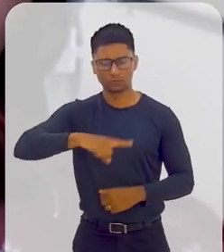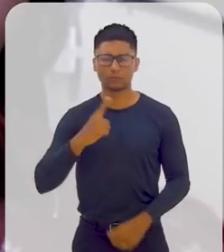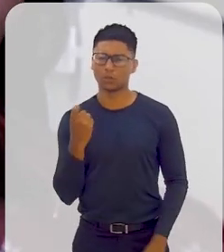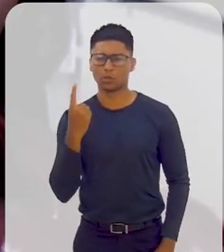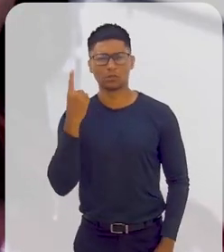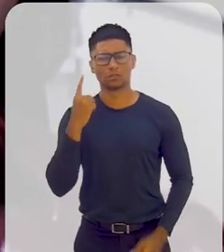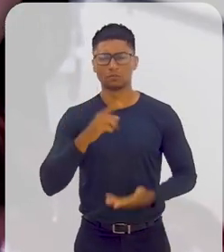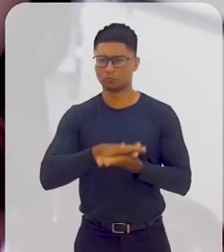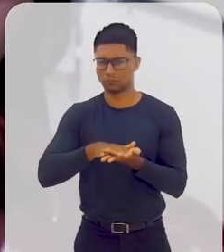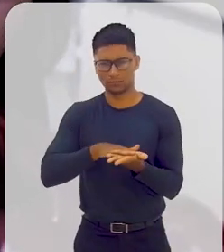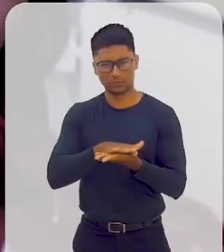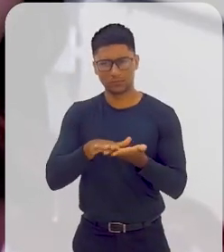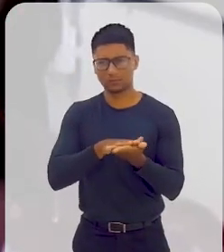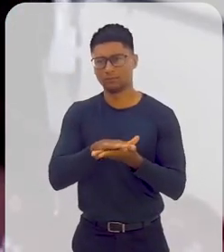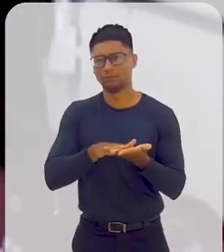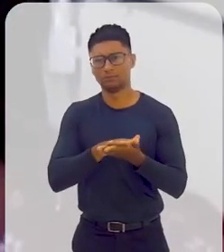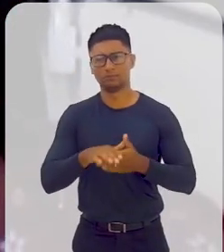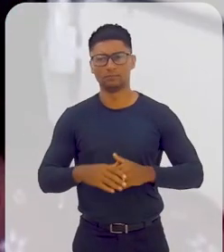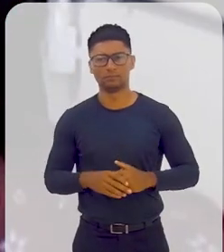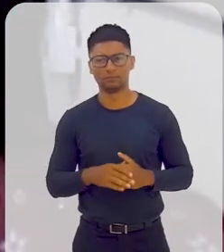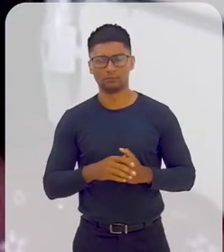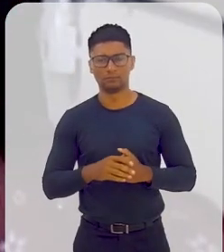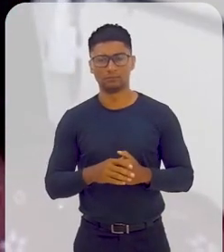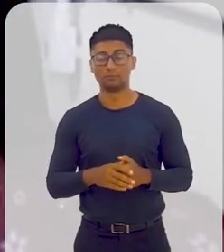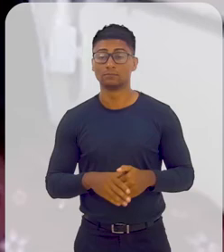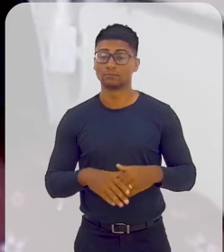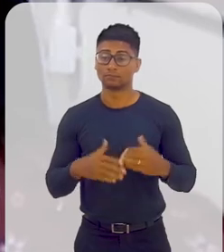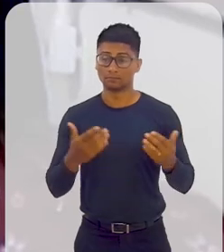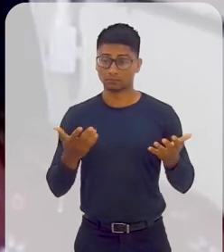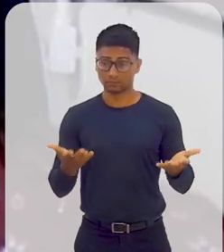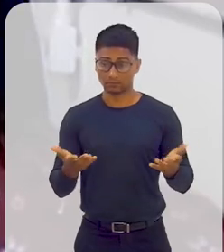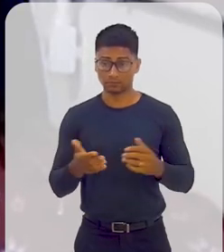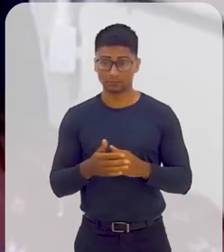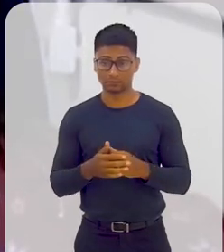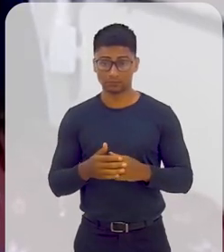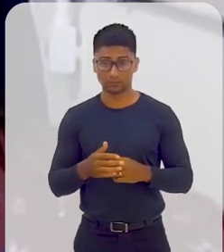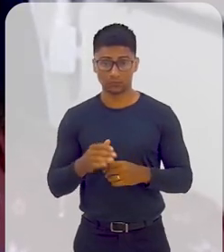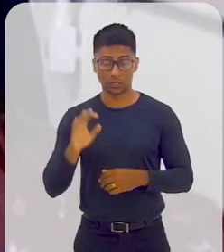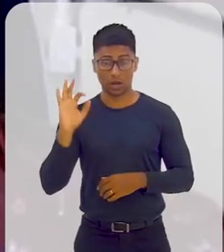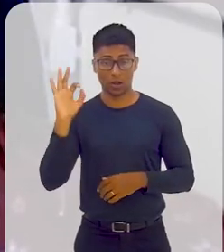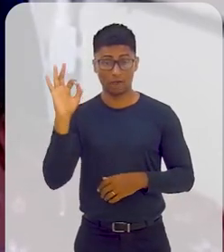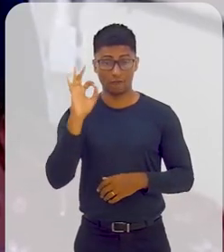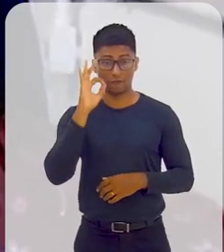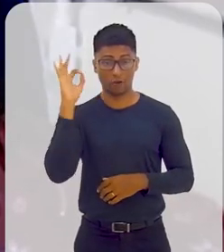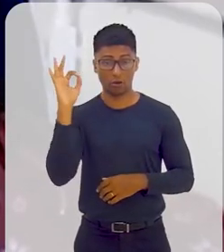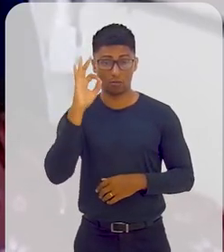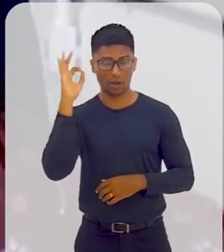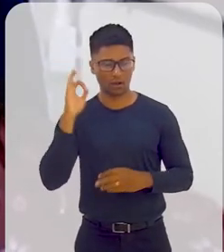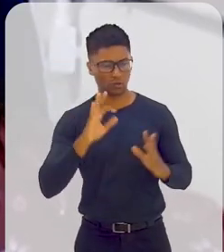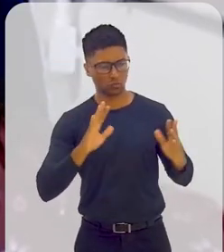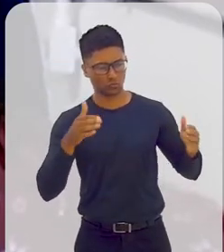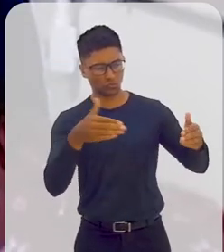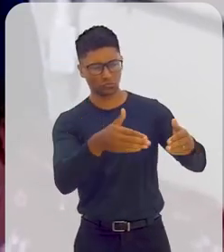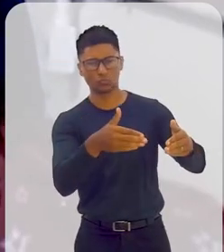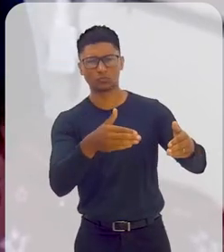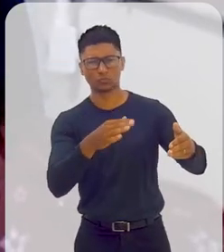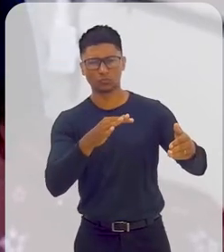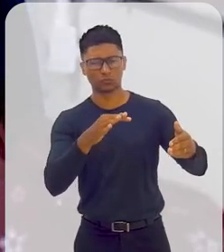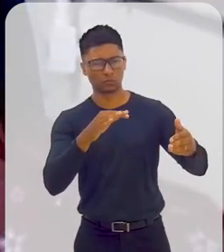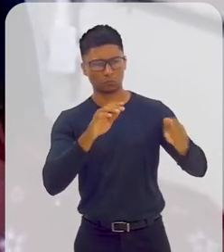nada sozinhos. E estarmos, de alguma forma, formalmente vinculados a um espaço